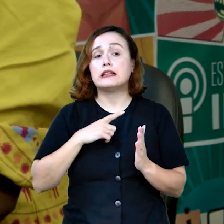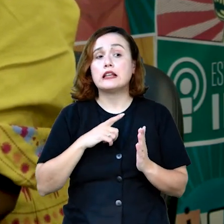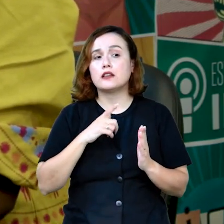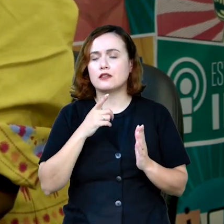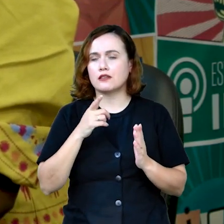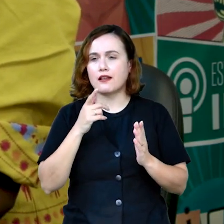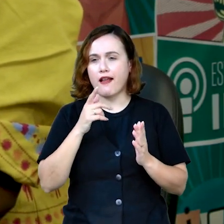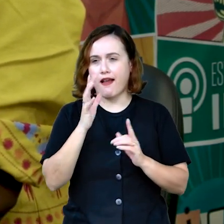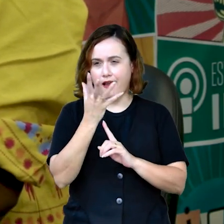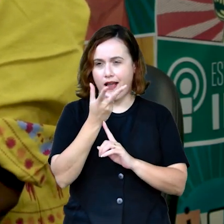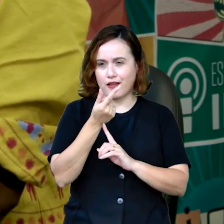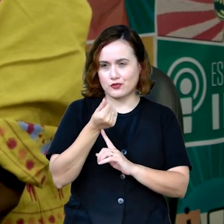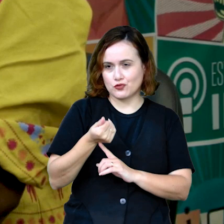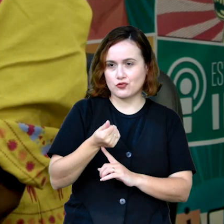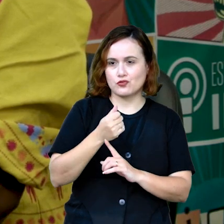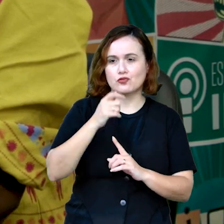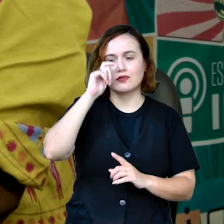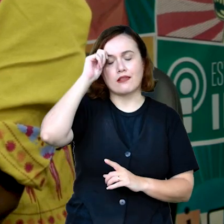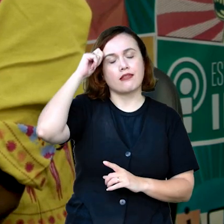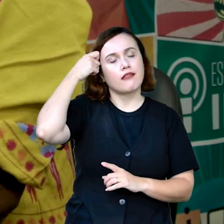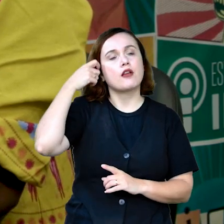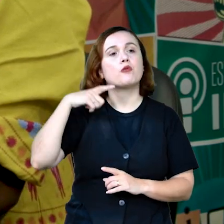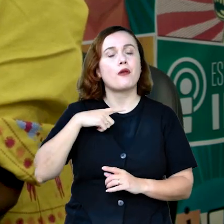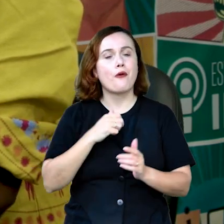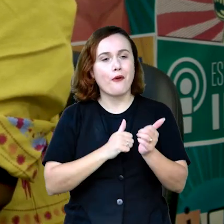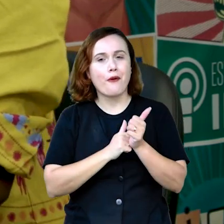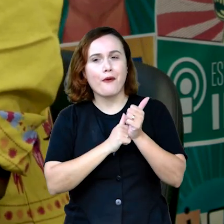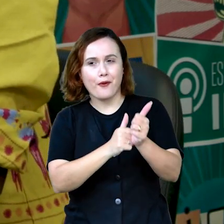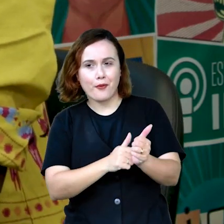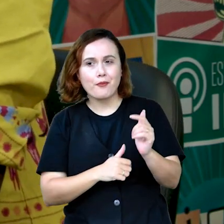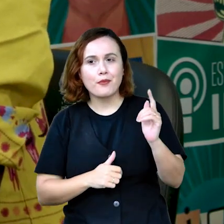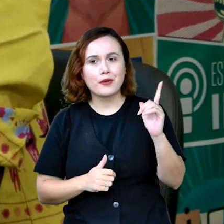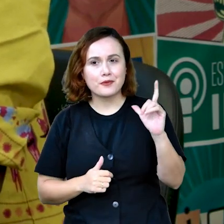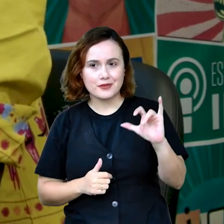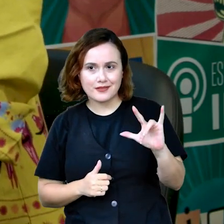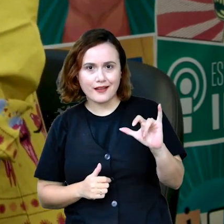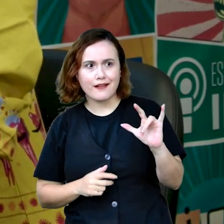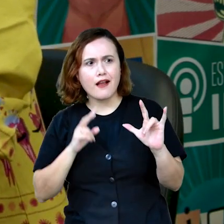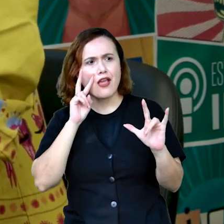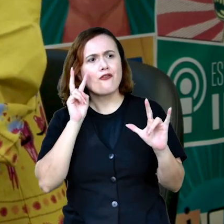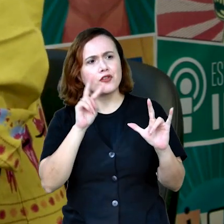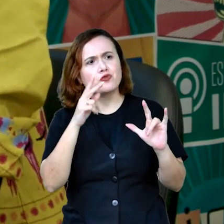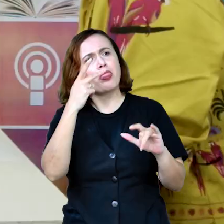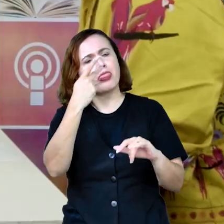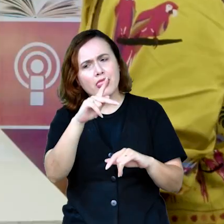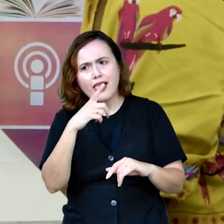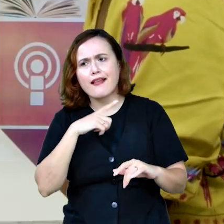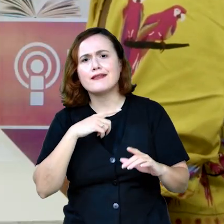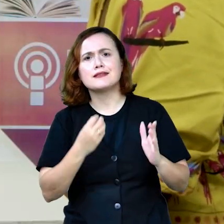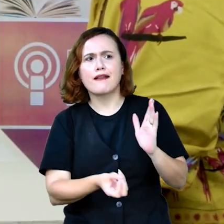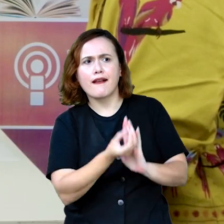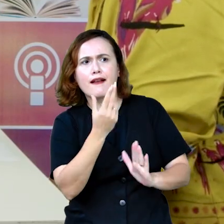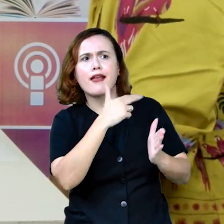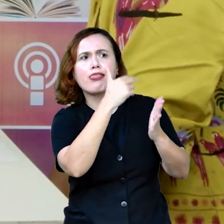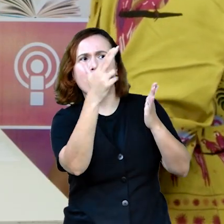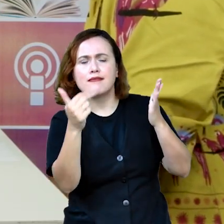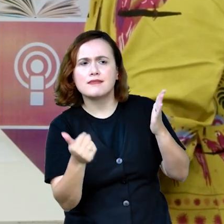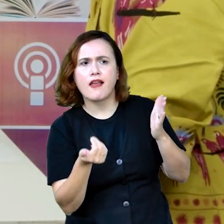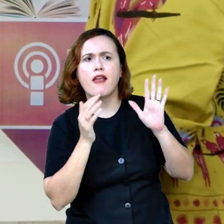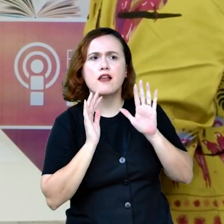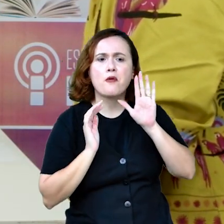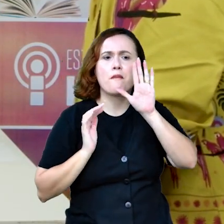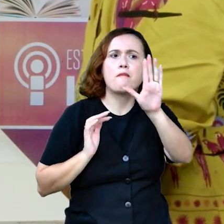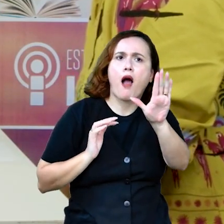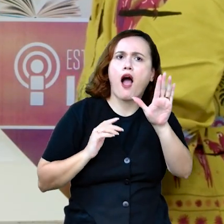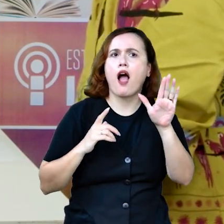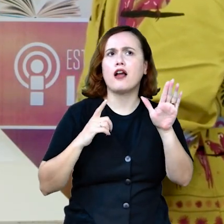vários artistas negros que eu sigo, e aí eu fico vendo, às vezes, uns cartazes, umas bandeiras que eles produzem e tal. E sempre que está,